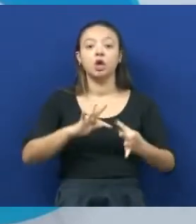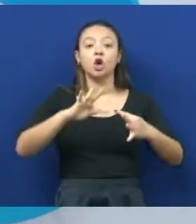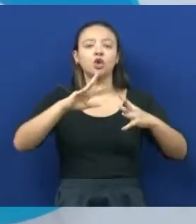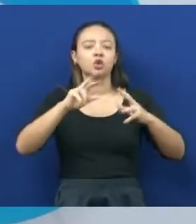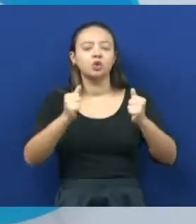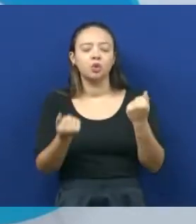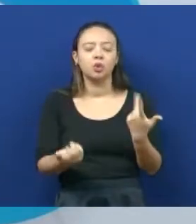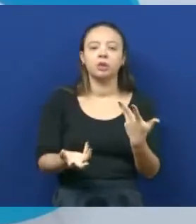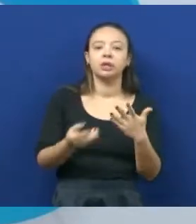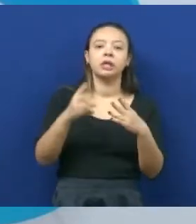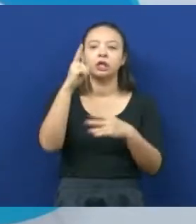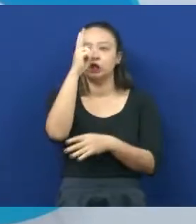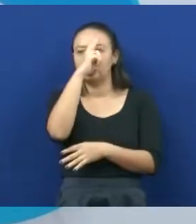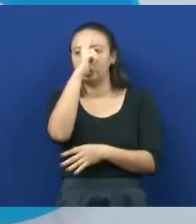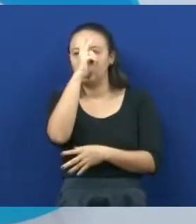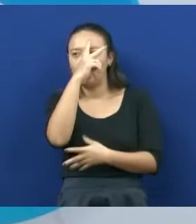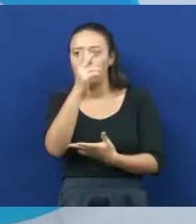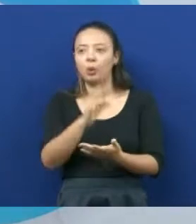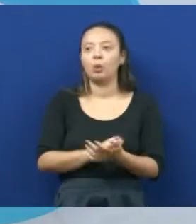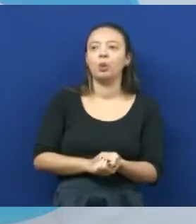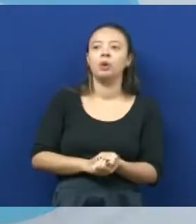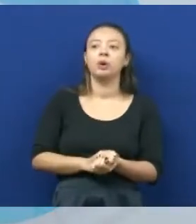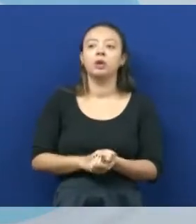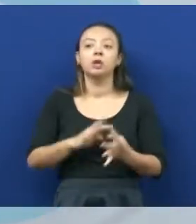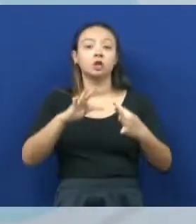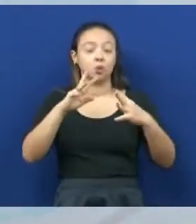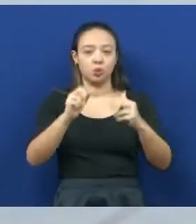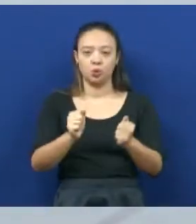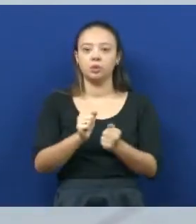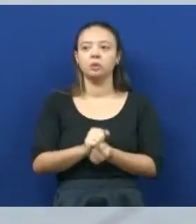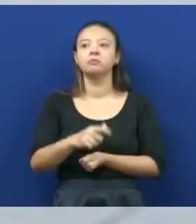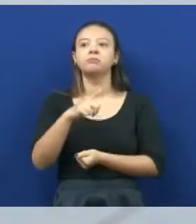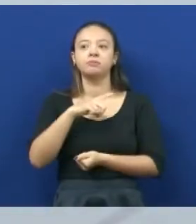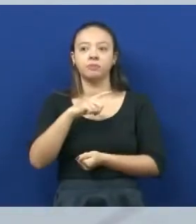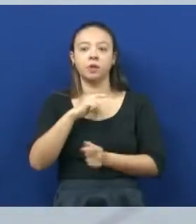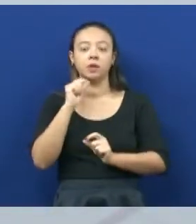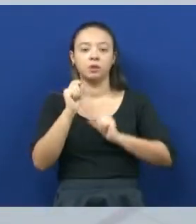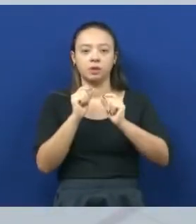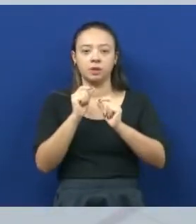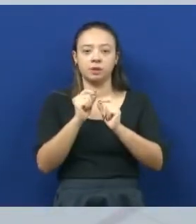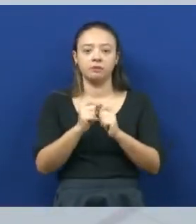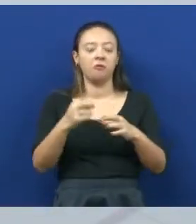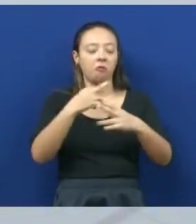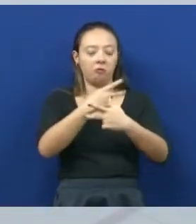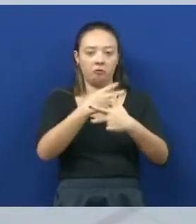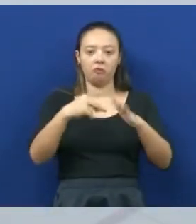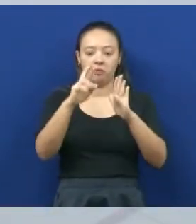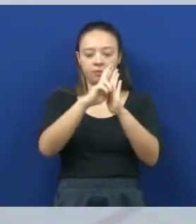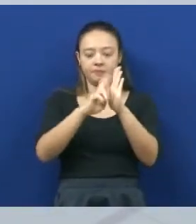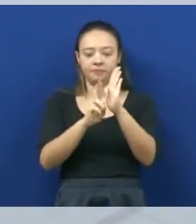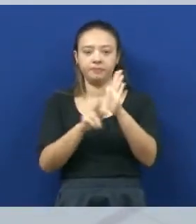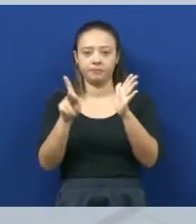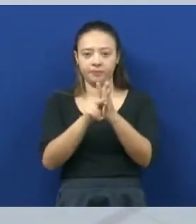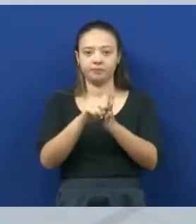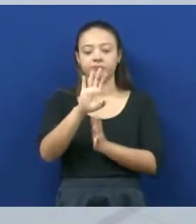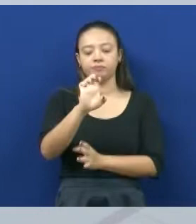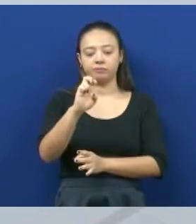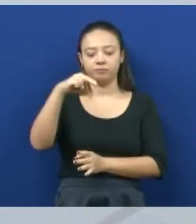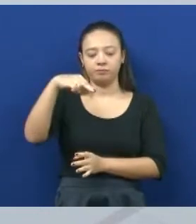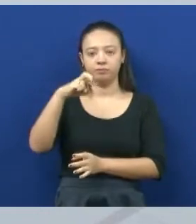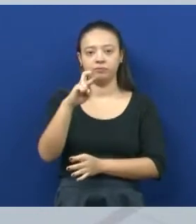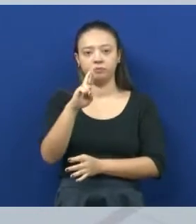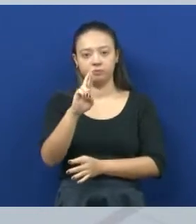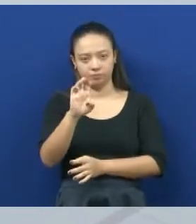romance, conto, novela, série, filmes, todas elas possuem esses elementos. O enredo, ele